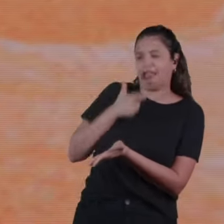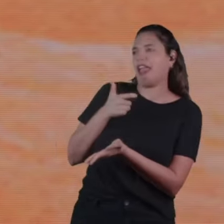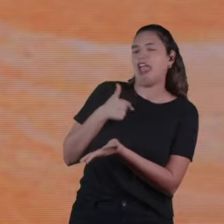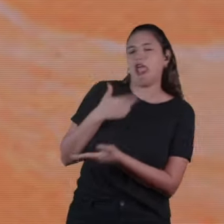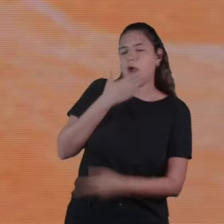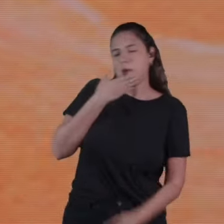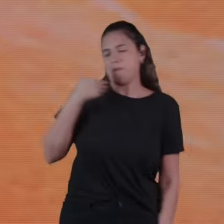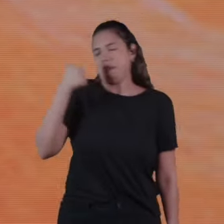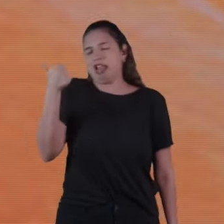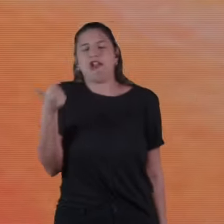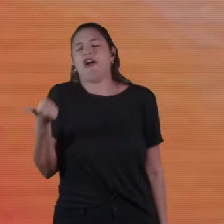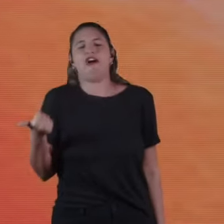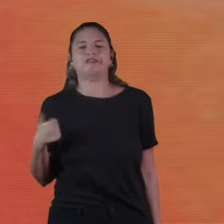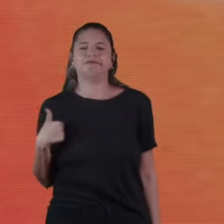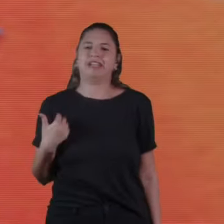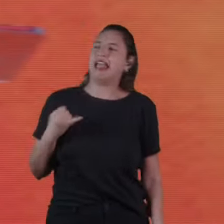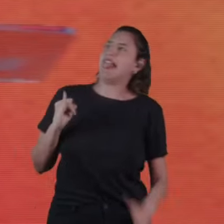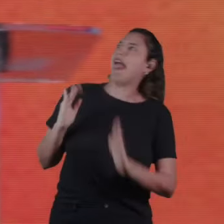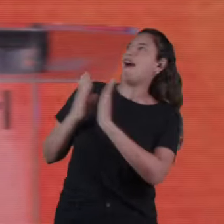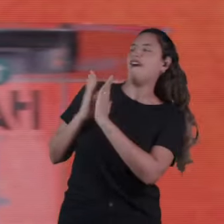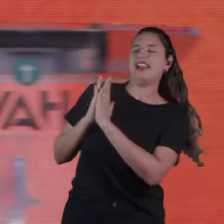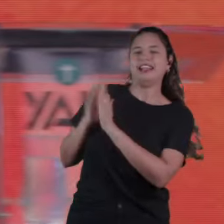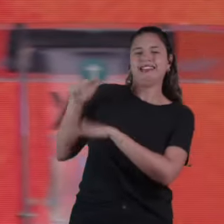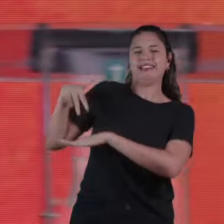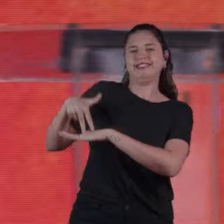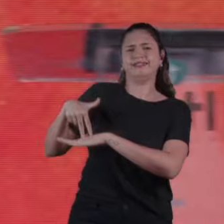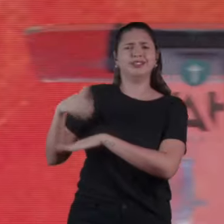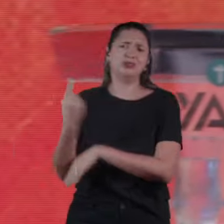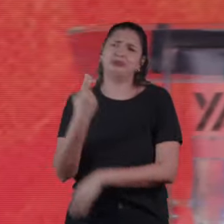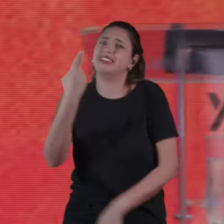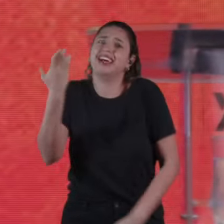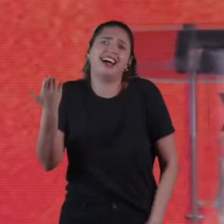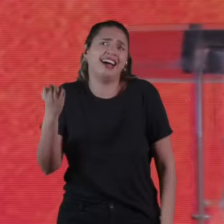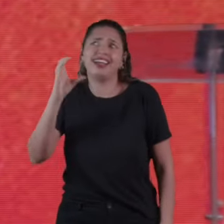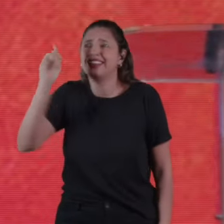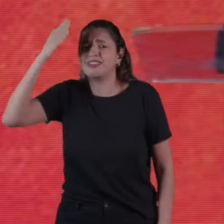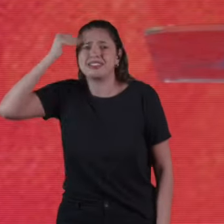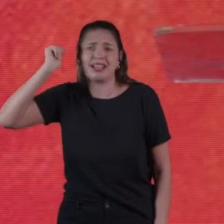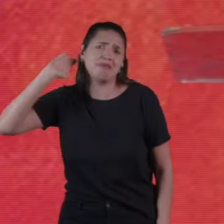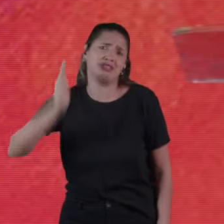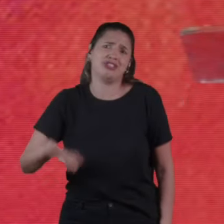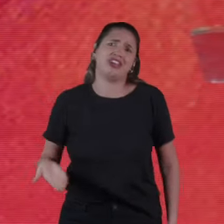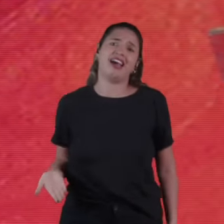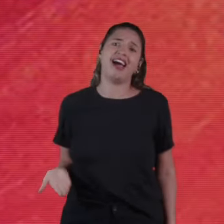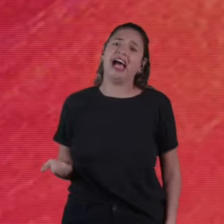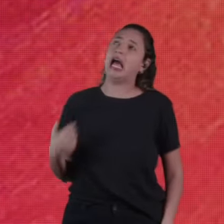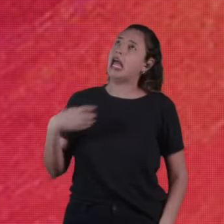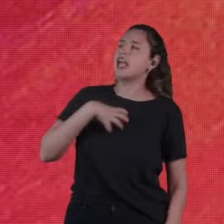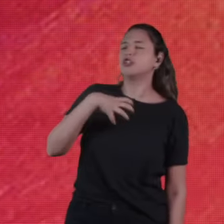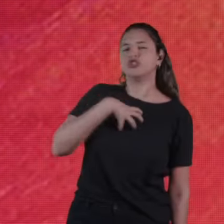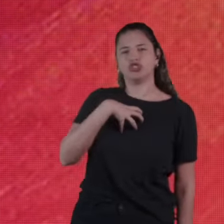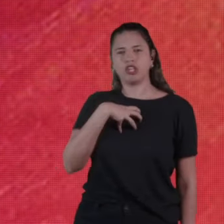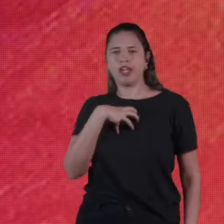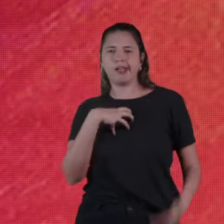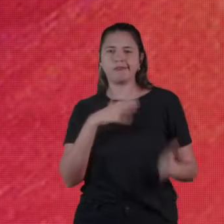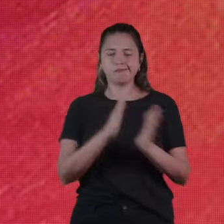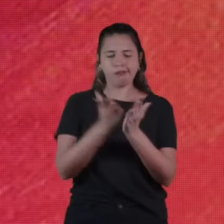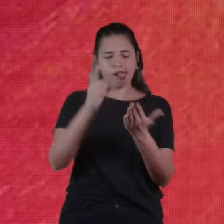sou melhor quando eu tento entrar na presença de Deus? Não. Eu vou usar fórmulas